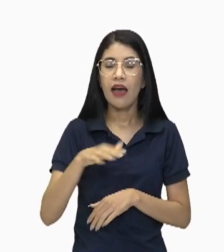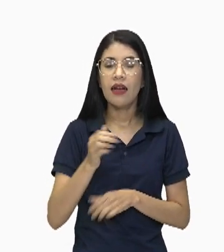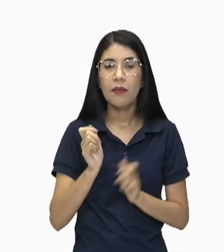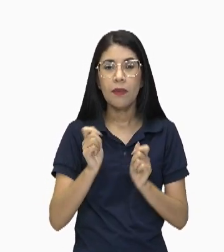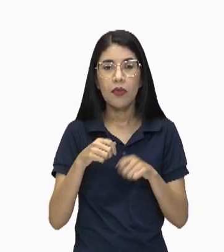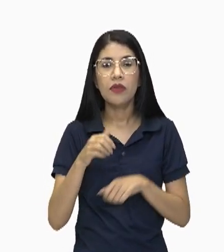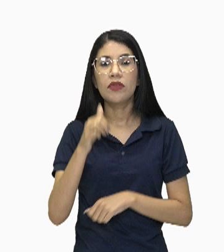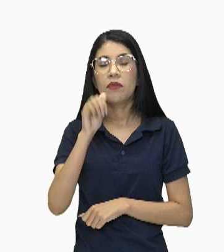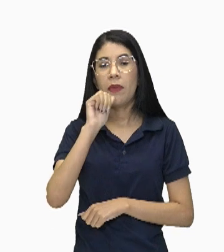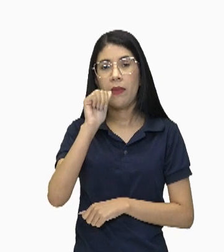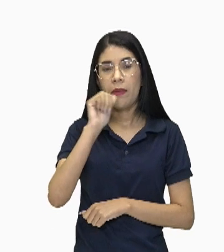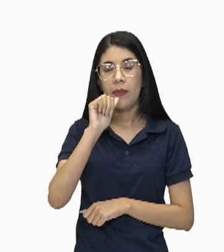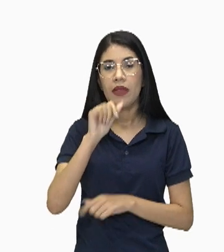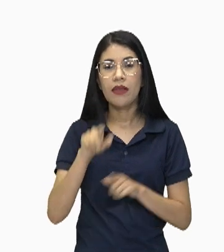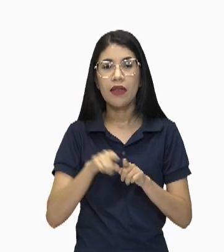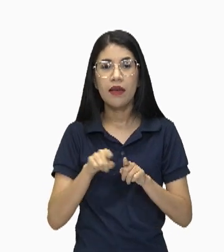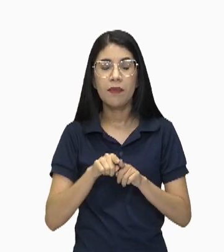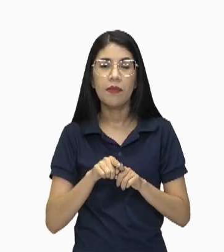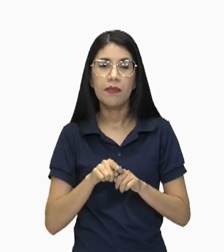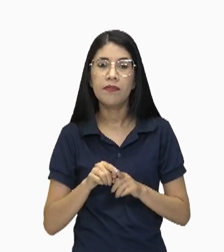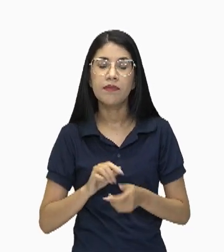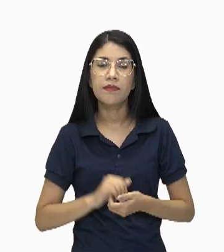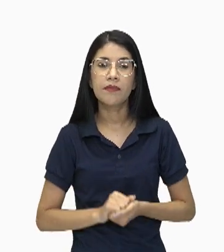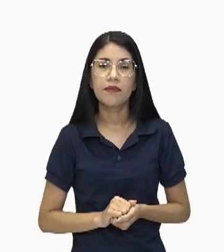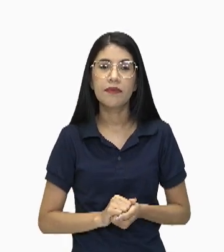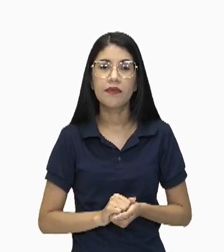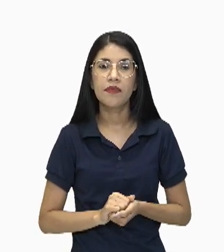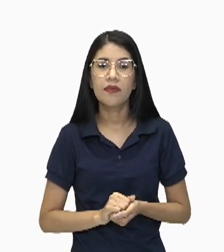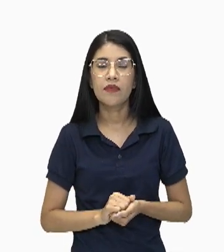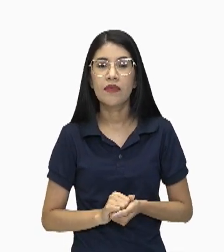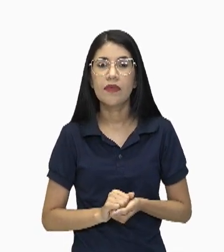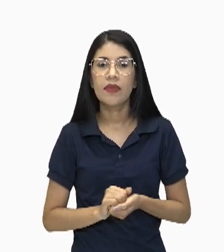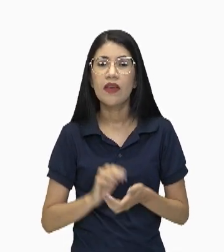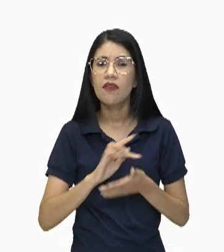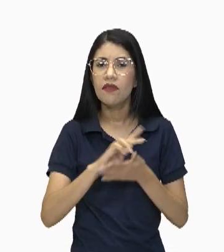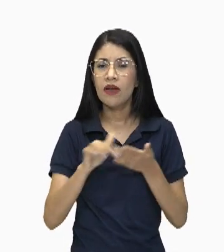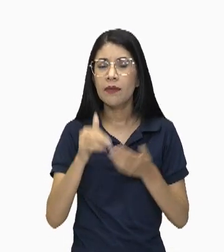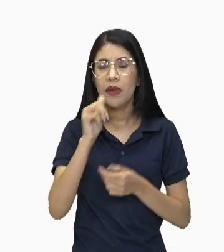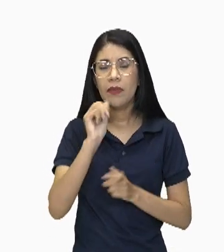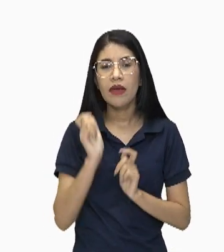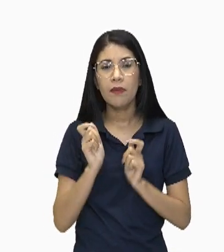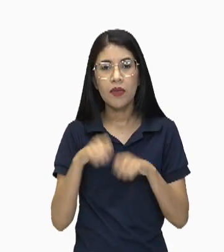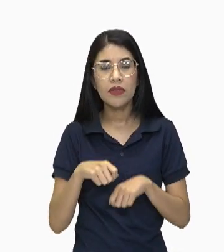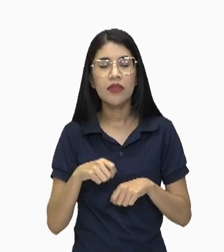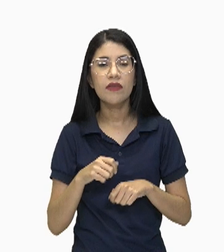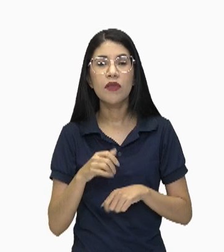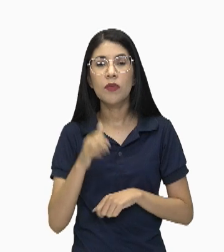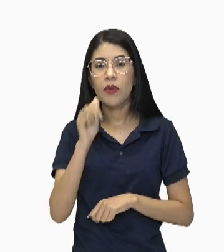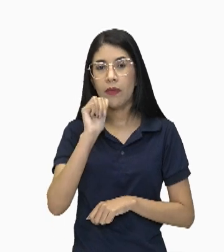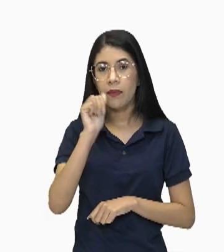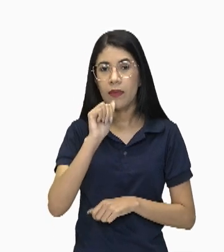para tomar ali uma água, um isotônico ou as bebidas que são permitidas pela competição, ok?